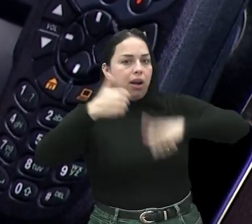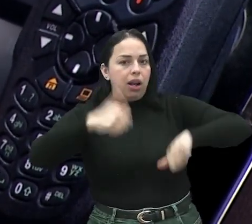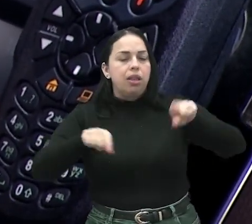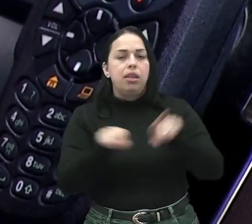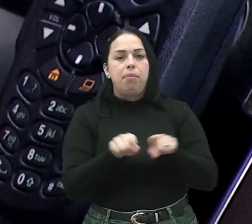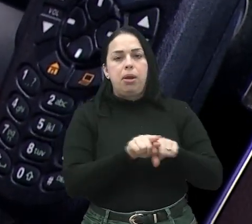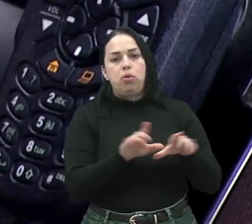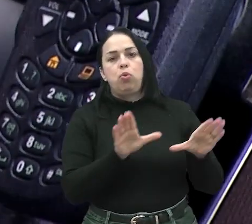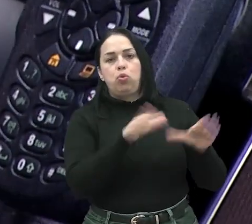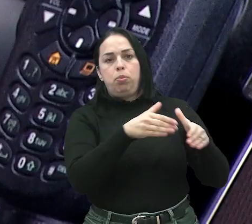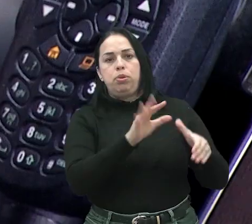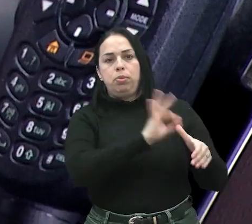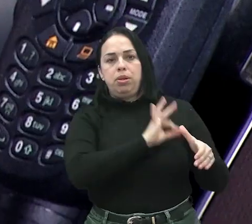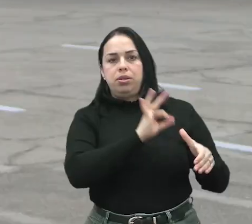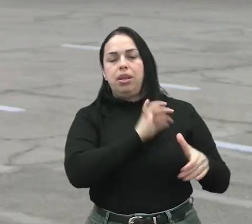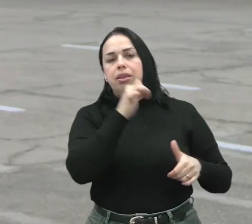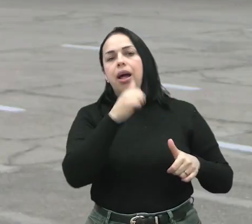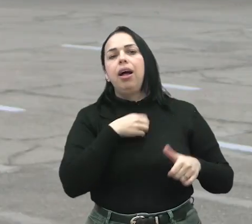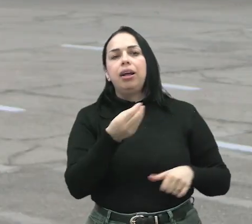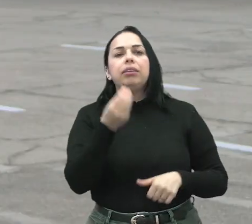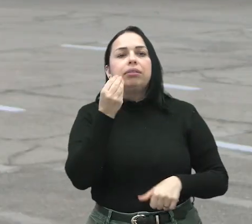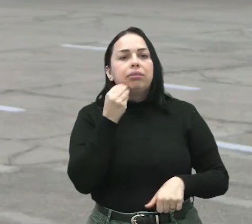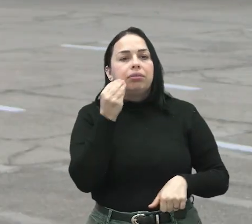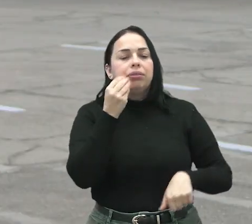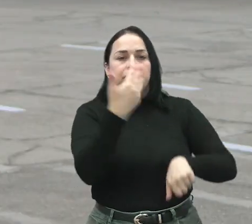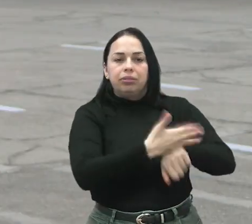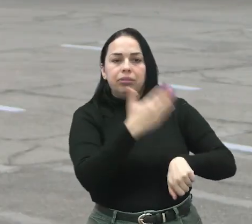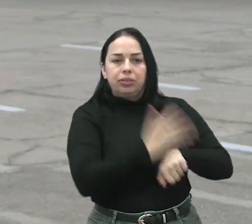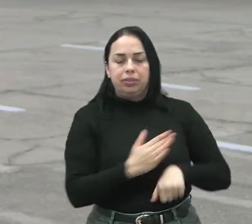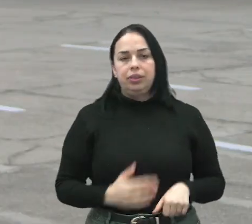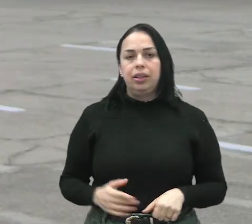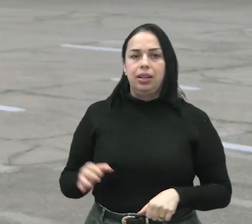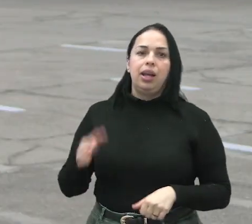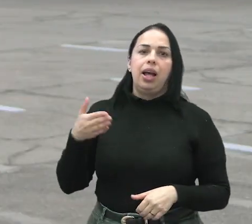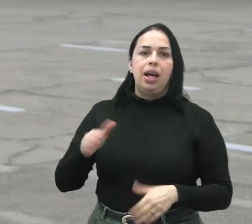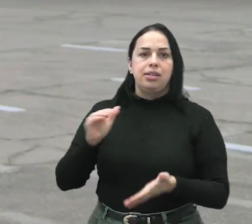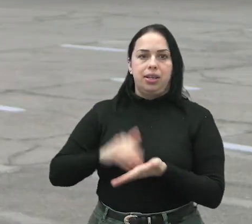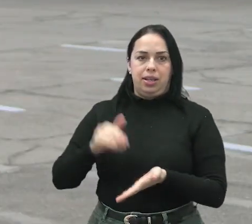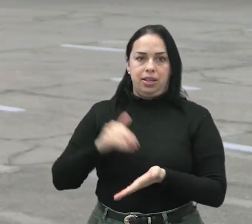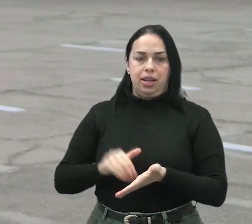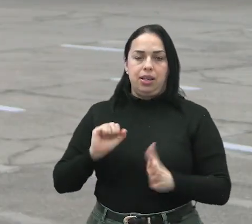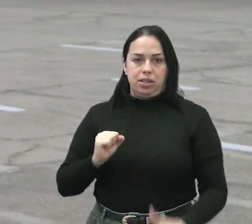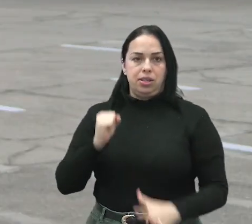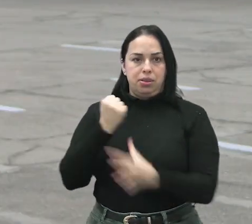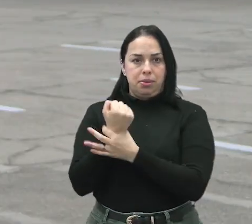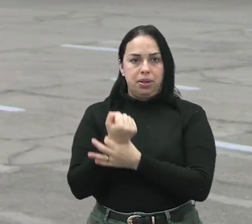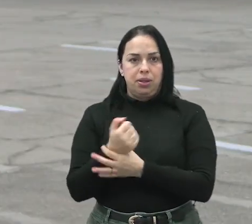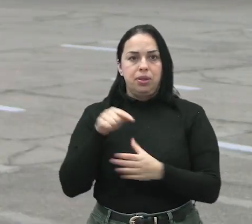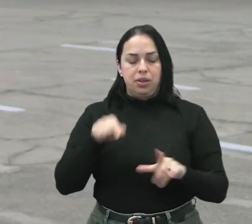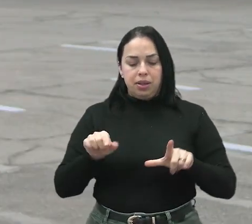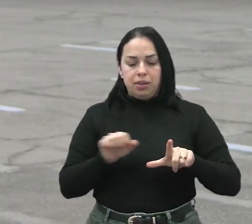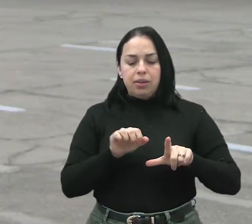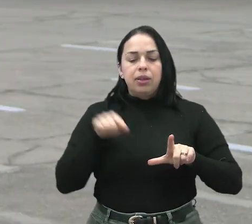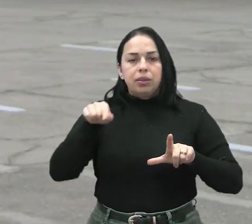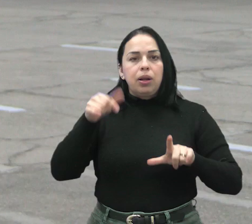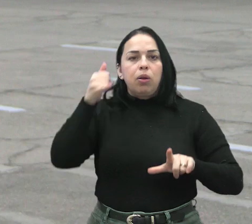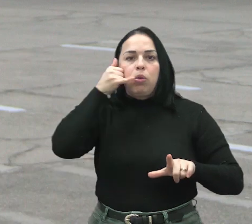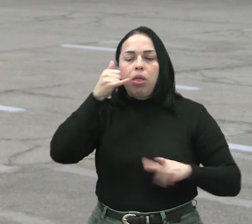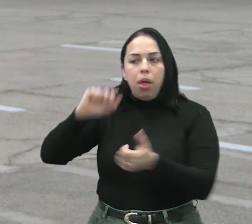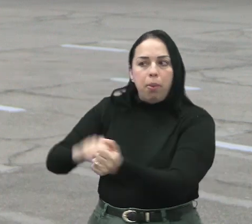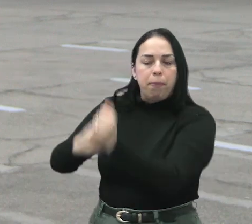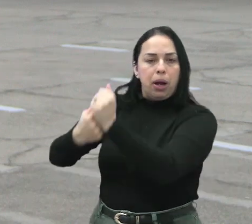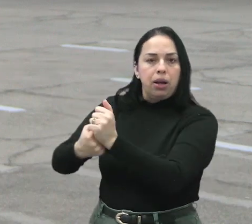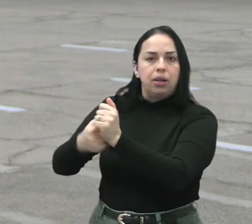e treinamento dos policiais. De acordo com a Secretaria de Segurança Pública de São Paulo, o bloqueio remoto de tela só vai funcionar